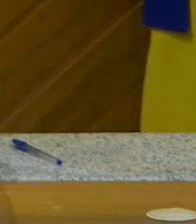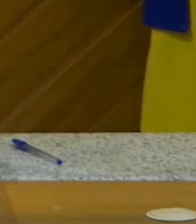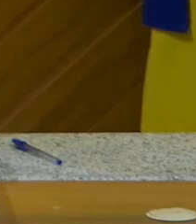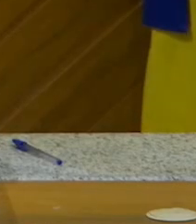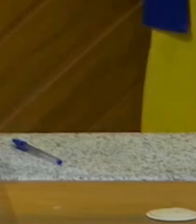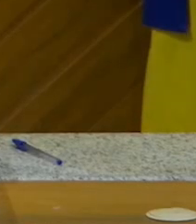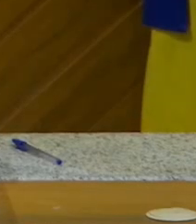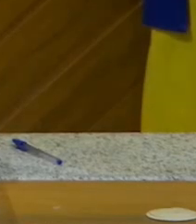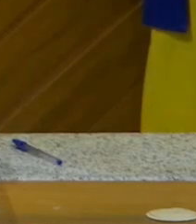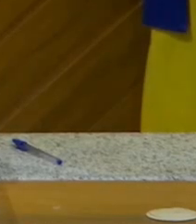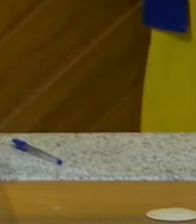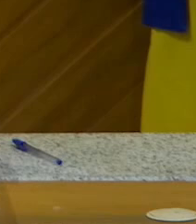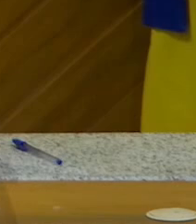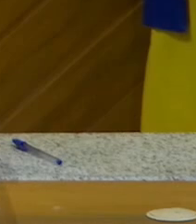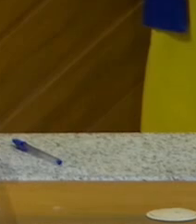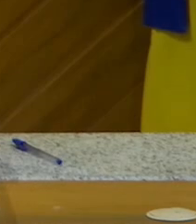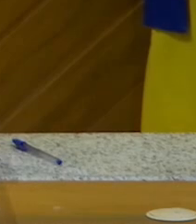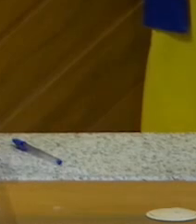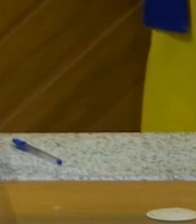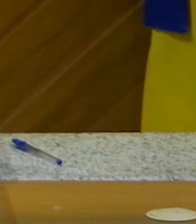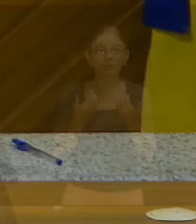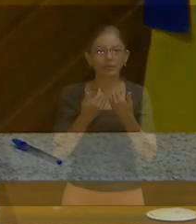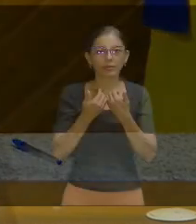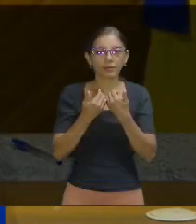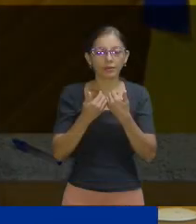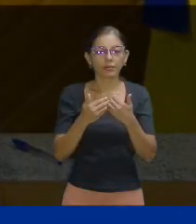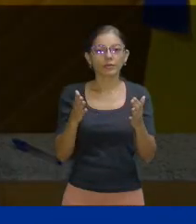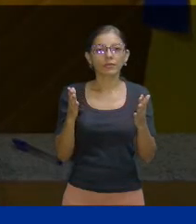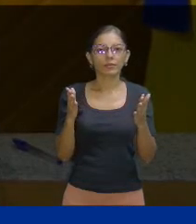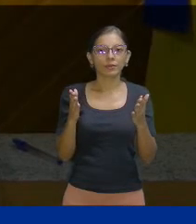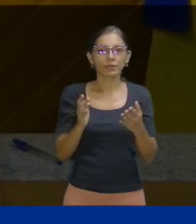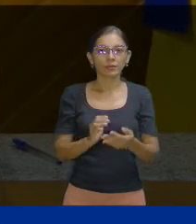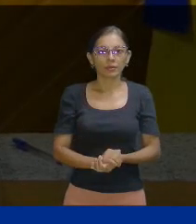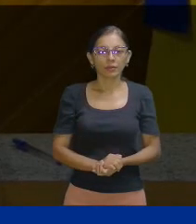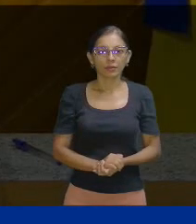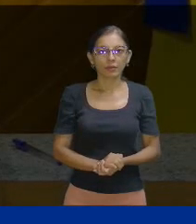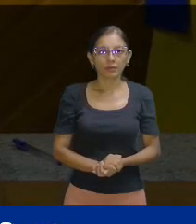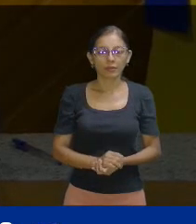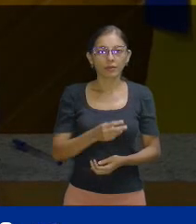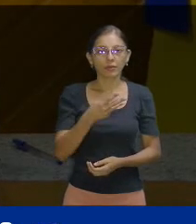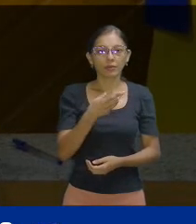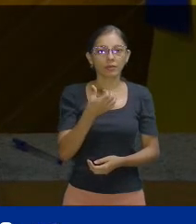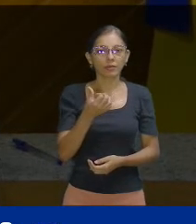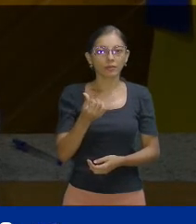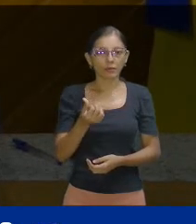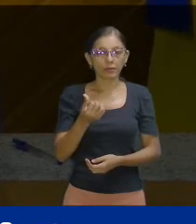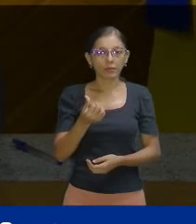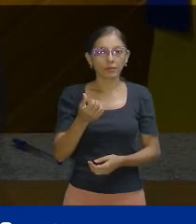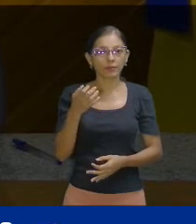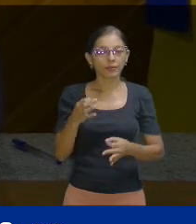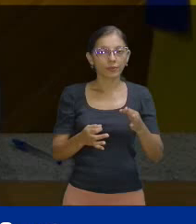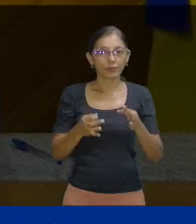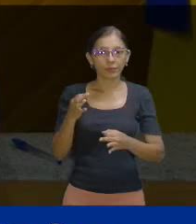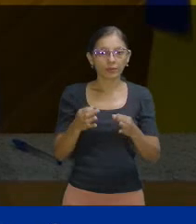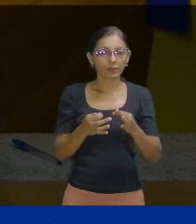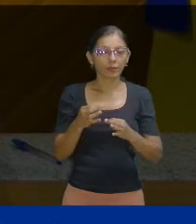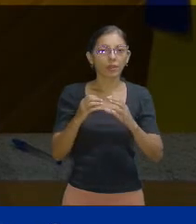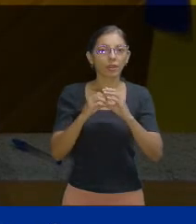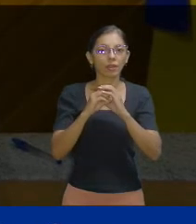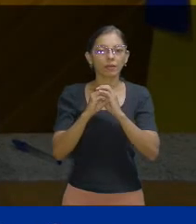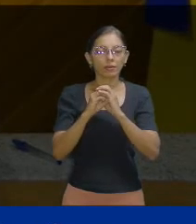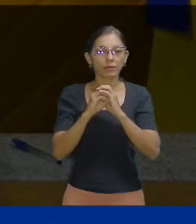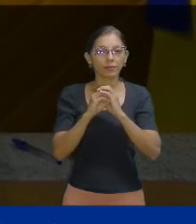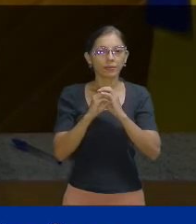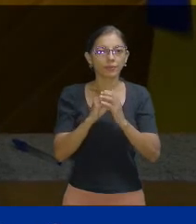Havendo quórum. Foco no desembargador Carmo Antônio, presidente do Tribunal Regional Eleitoral na tela, cantilho